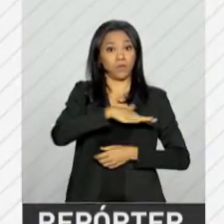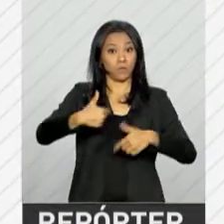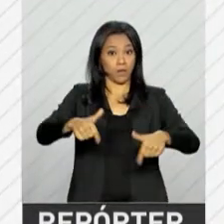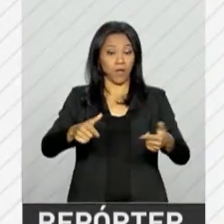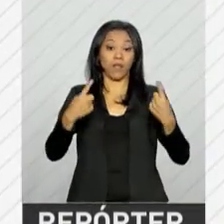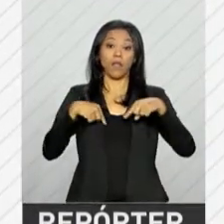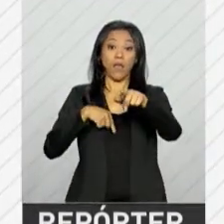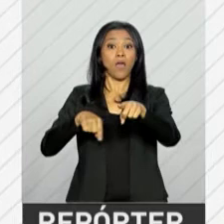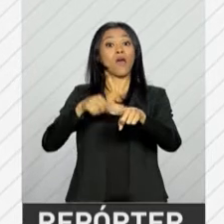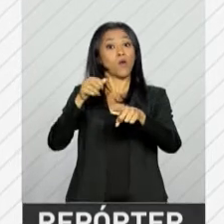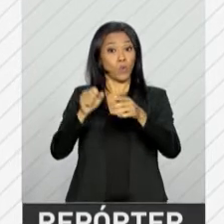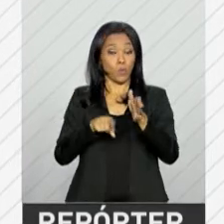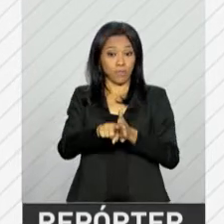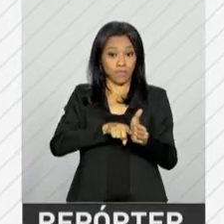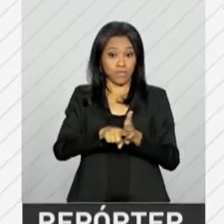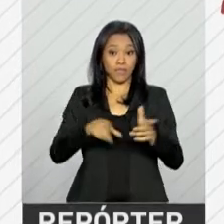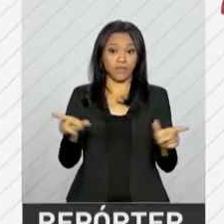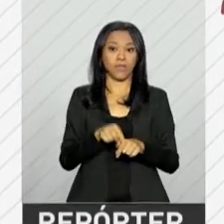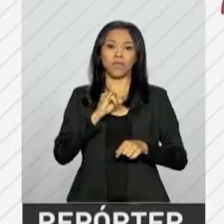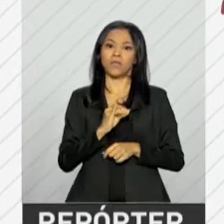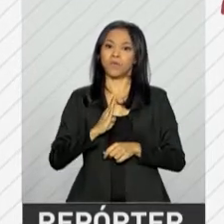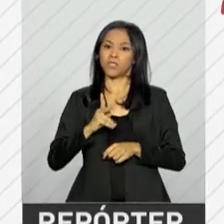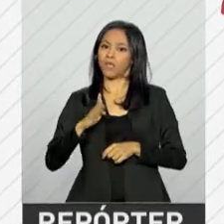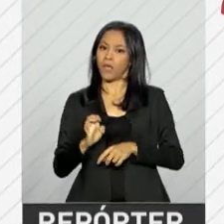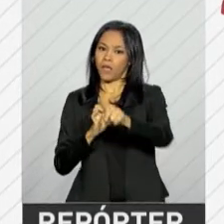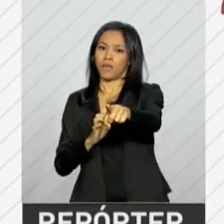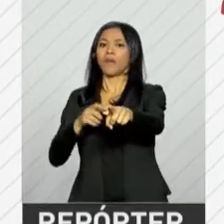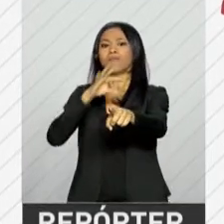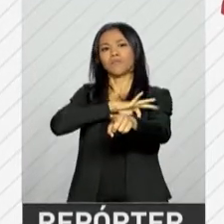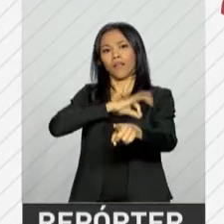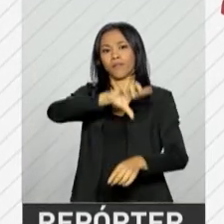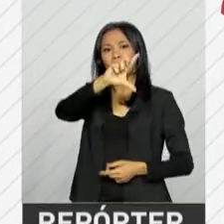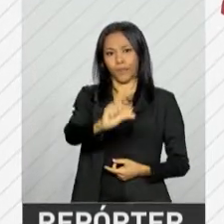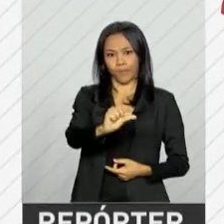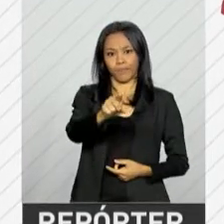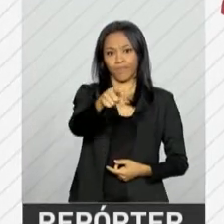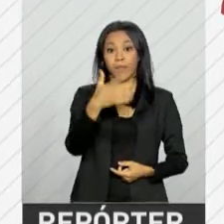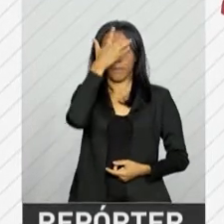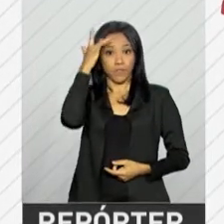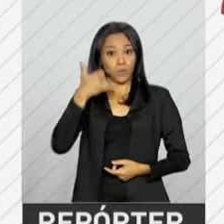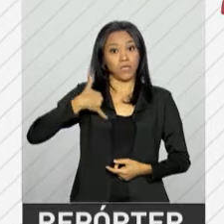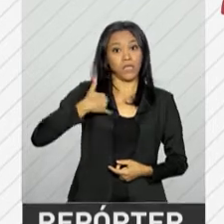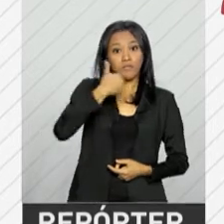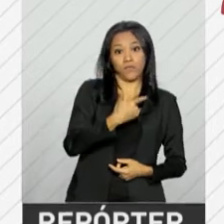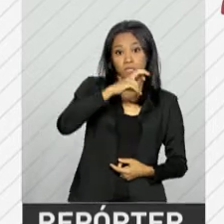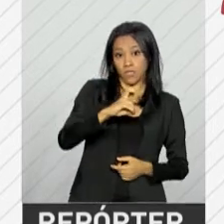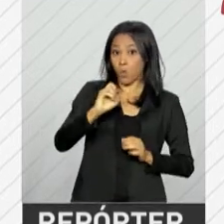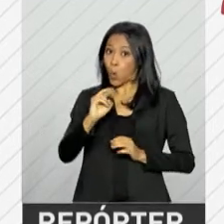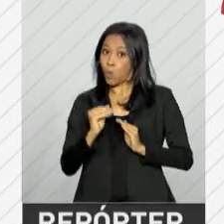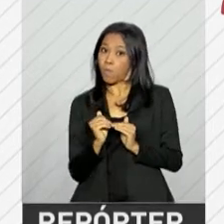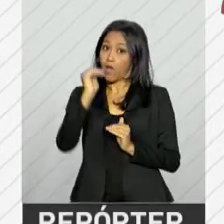elas têm maior escolaridade mas ainda assim recebem salários menores entre pessoas com 25 anos ou mais